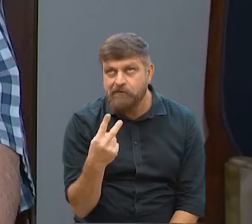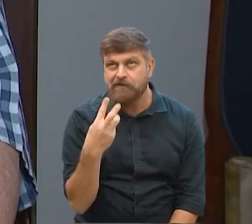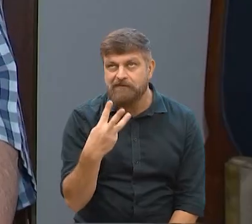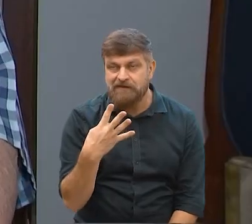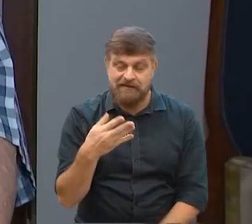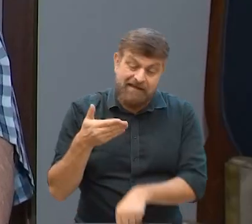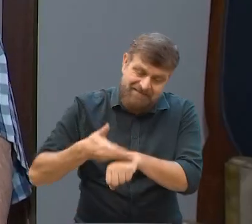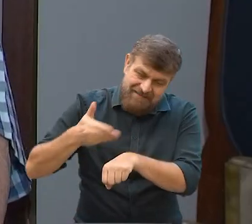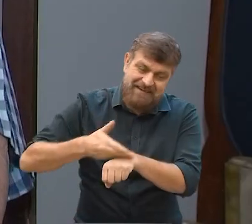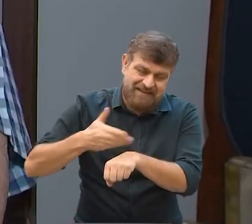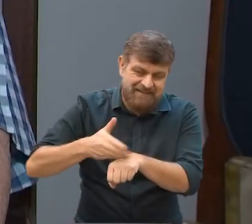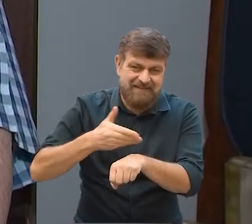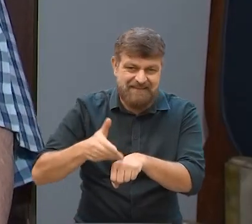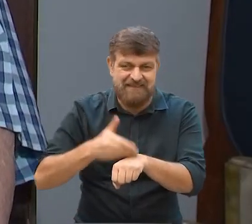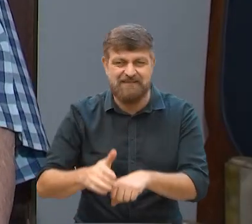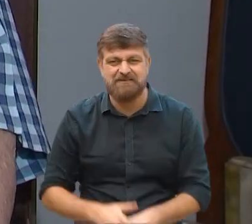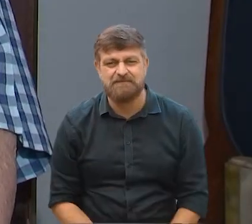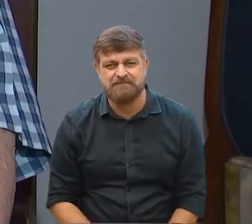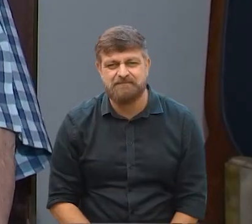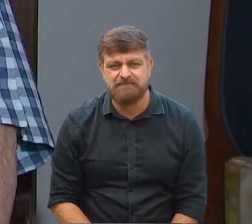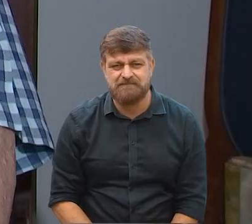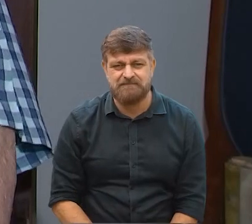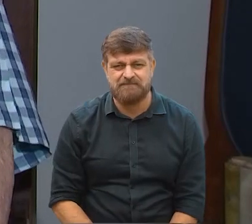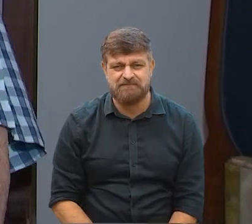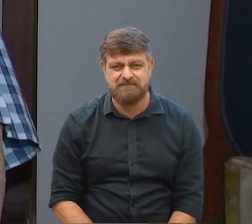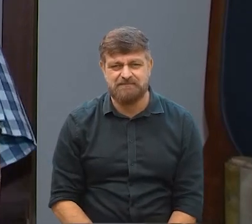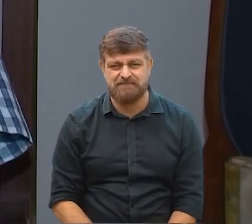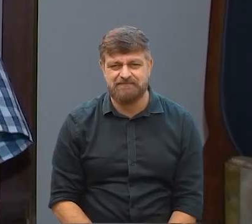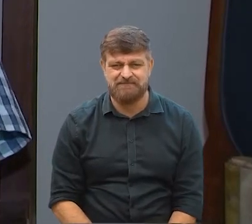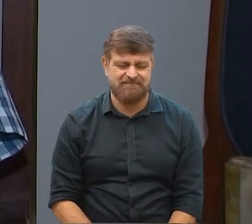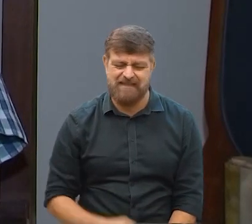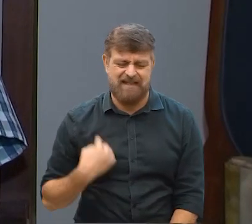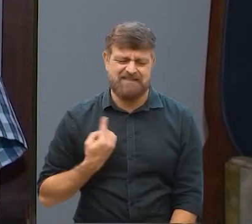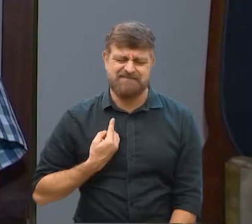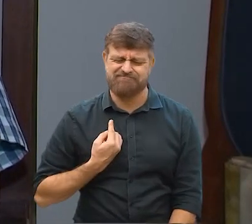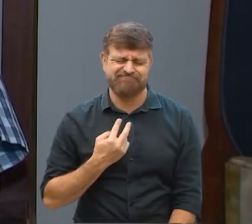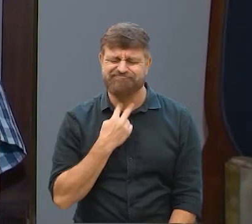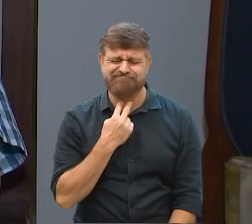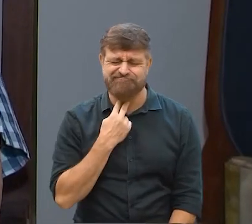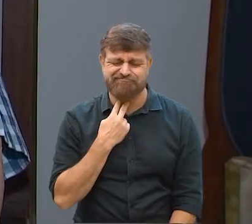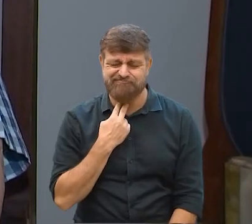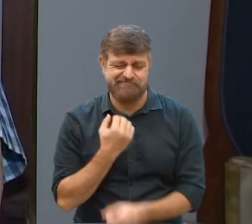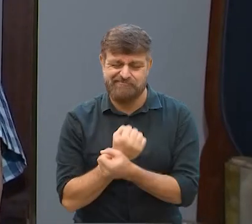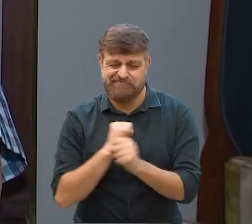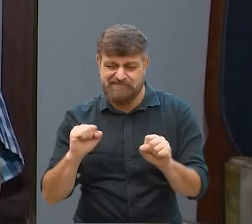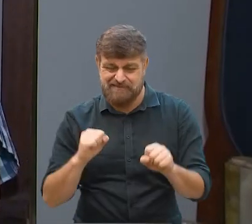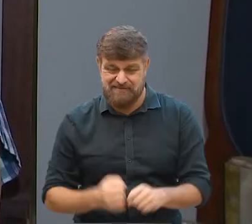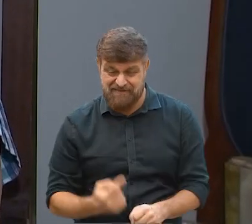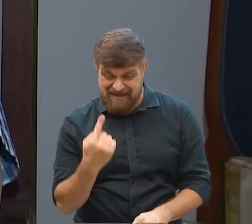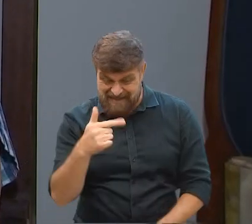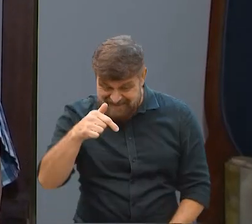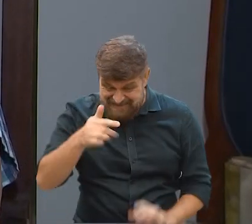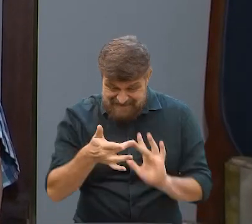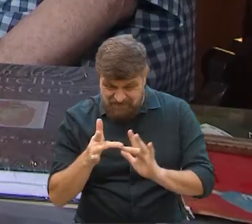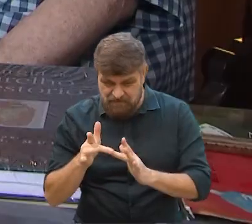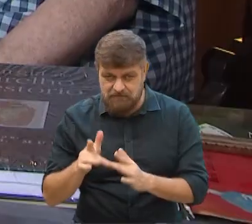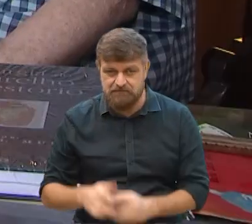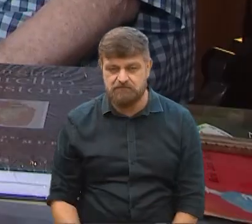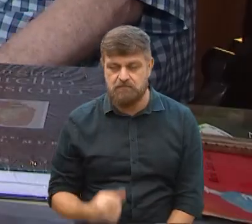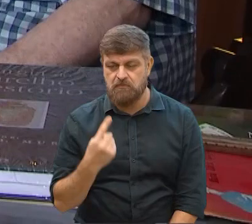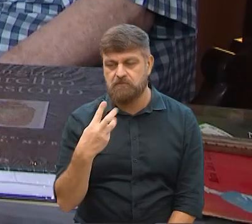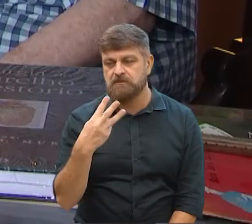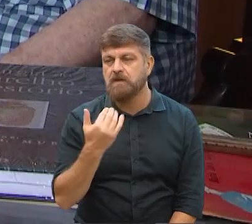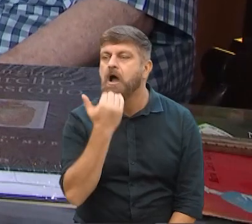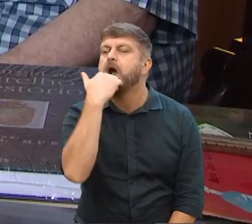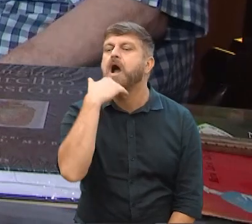Contando ou treinando um pouco. Então, isso a gente não faz. A gente não faz. Quem come correndo... 1, 2, 3,